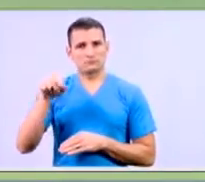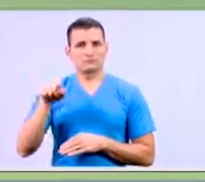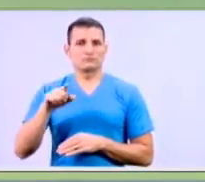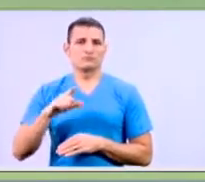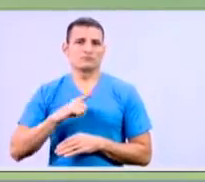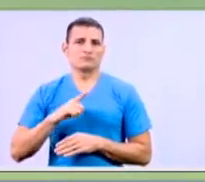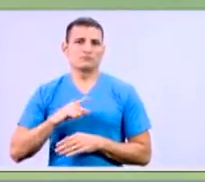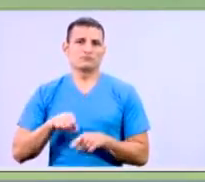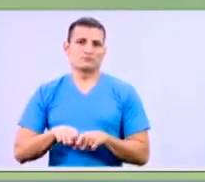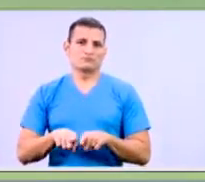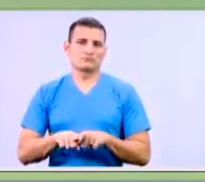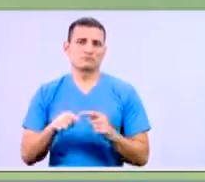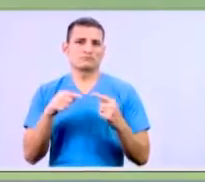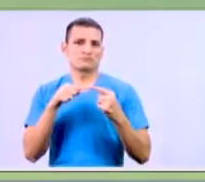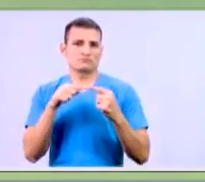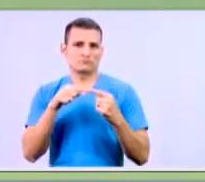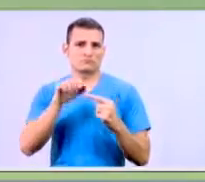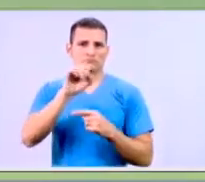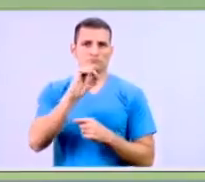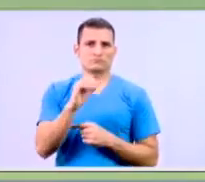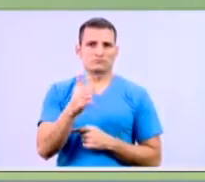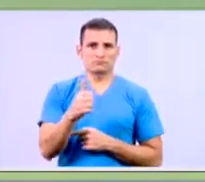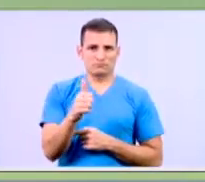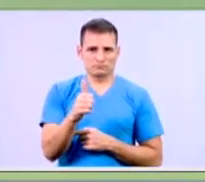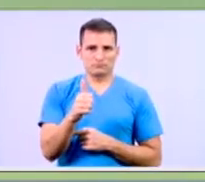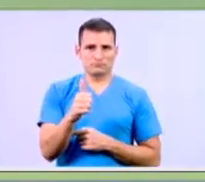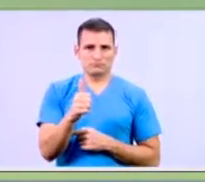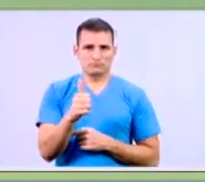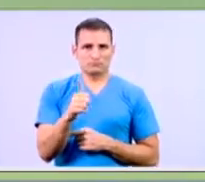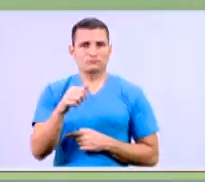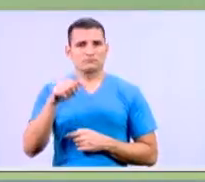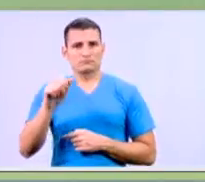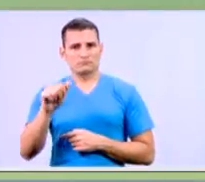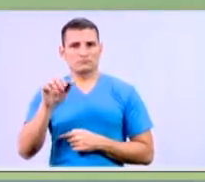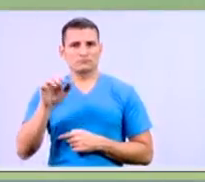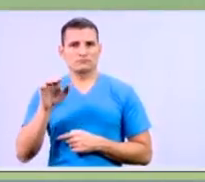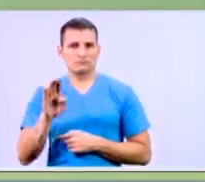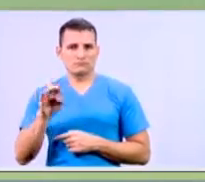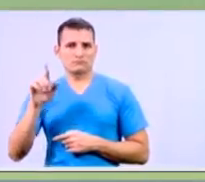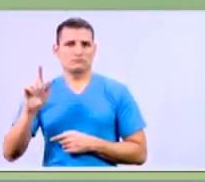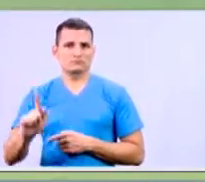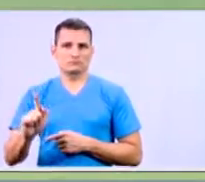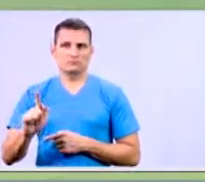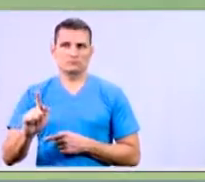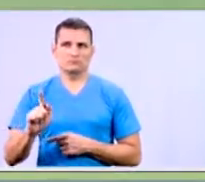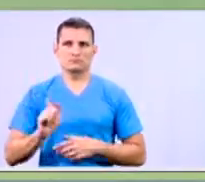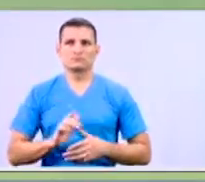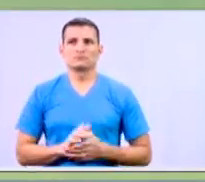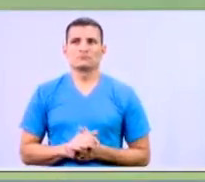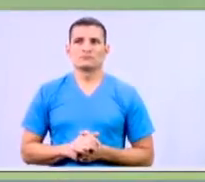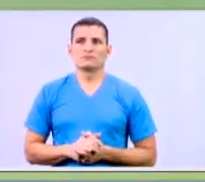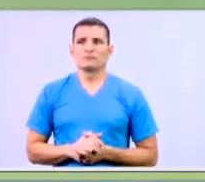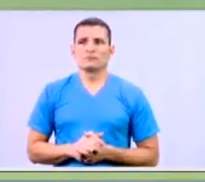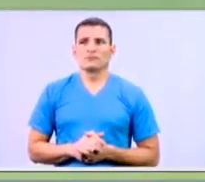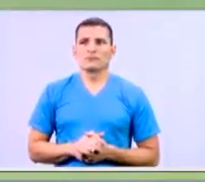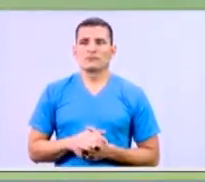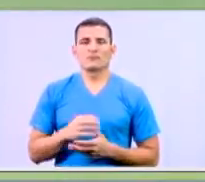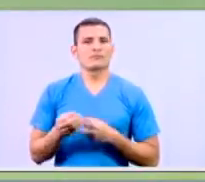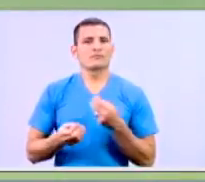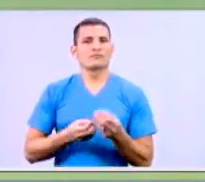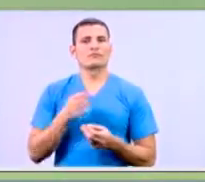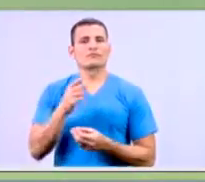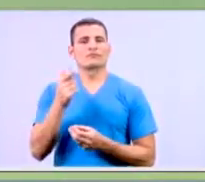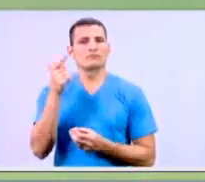manteve compatibilidade com o 802.11a, b e o g. Certo? E como ele consegue essa taxa